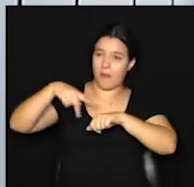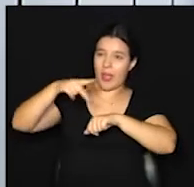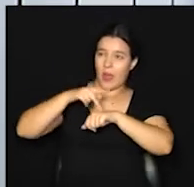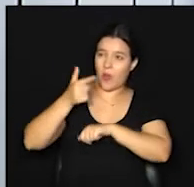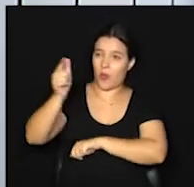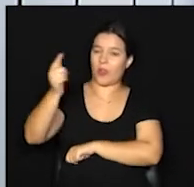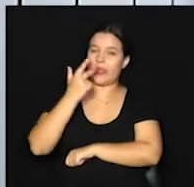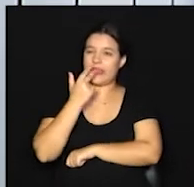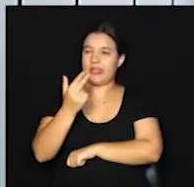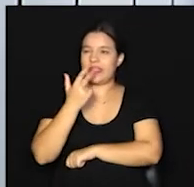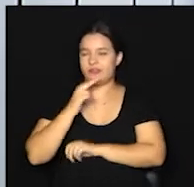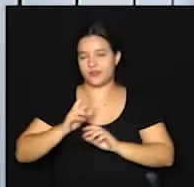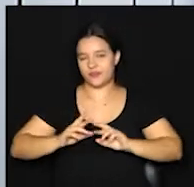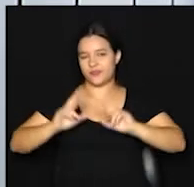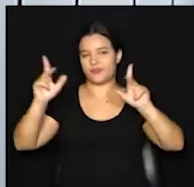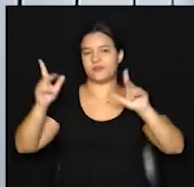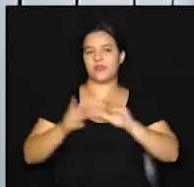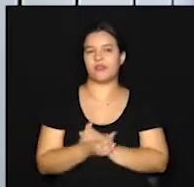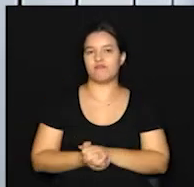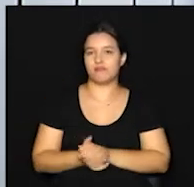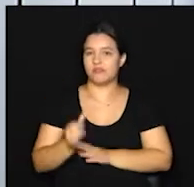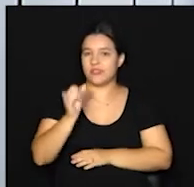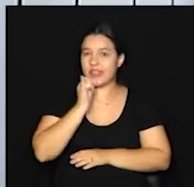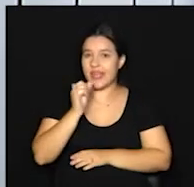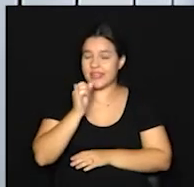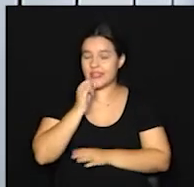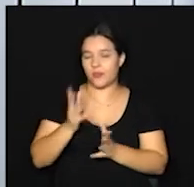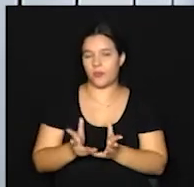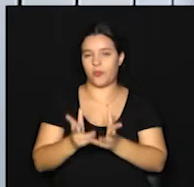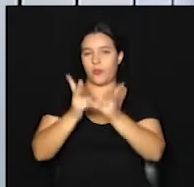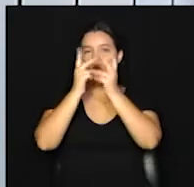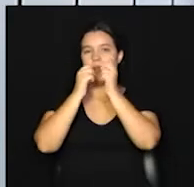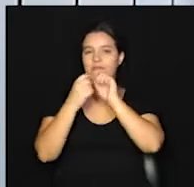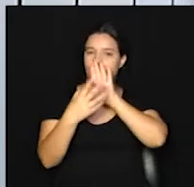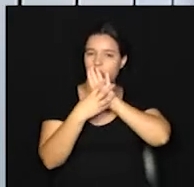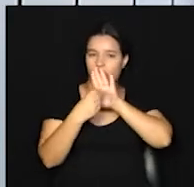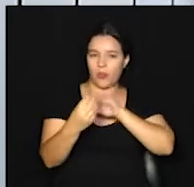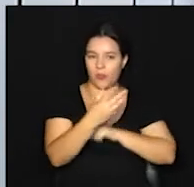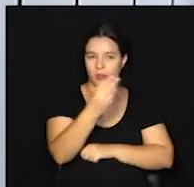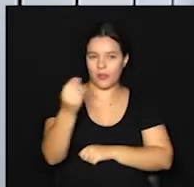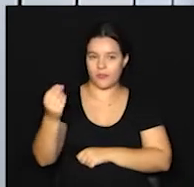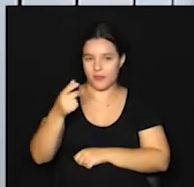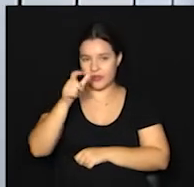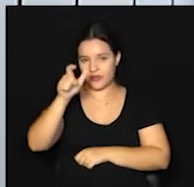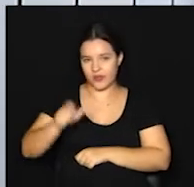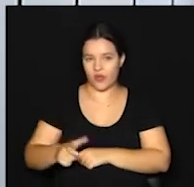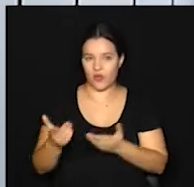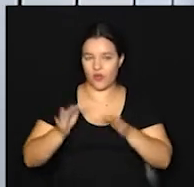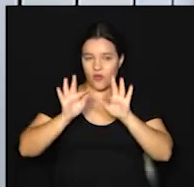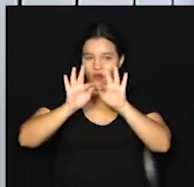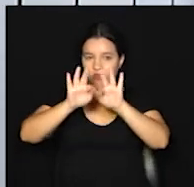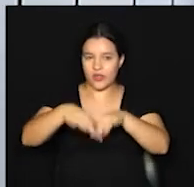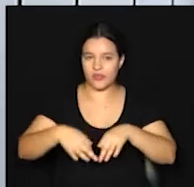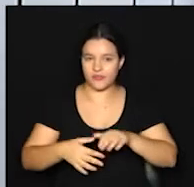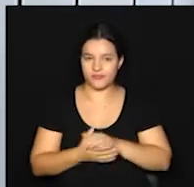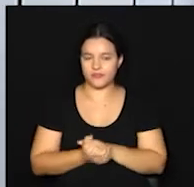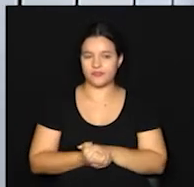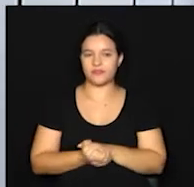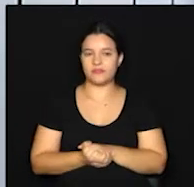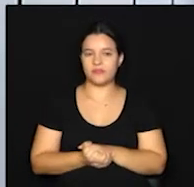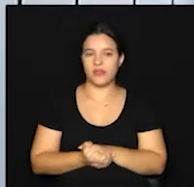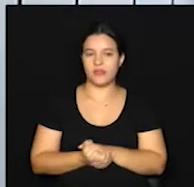língua diferente. Então, acho que você é um exemplo para muitas pessoas, viu? Só para a gente poder encerrar, então, sobre essa